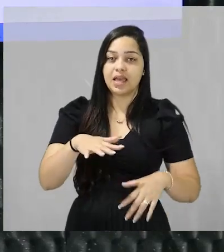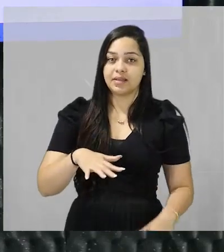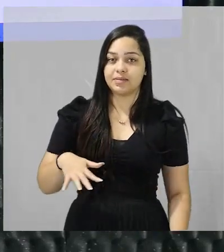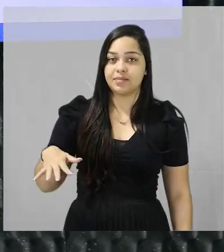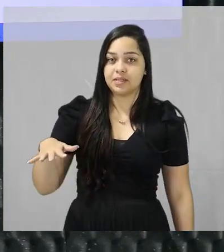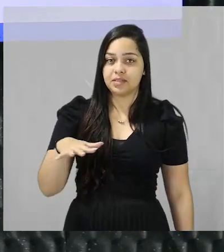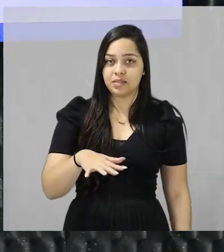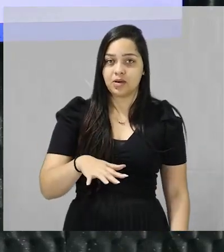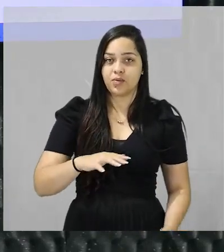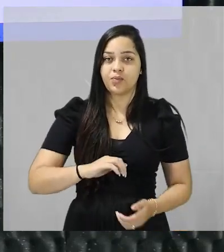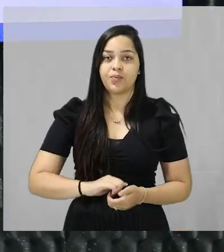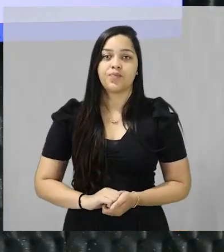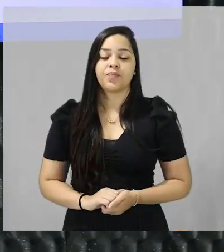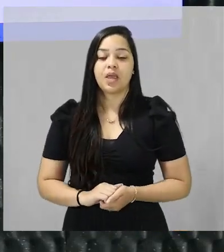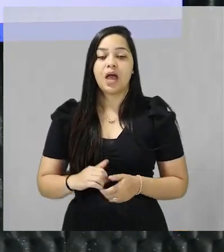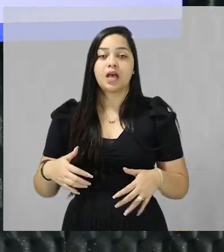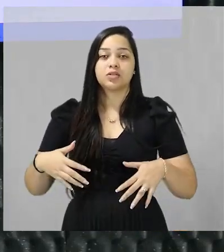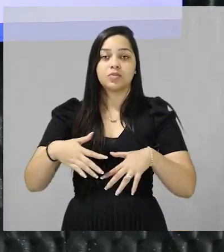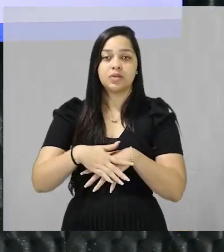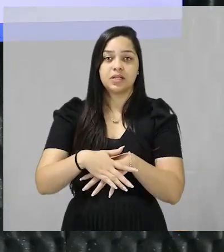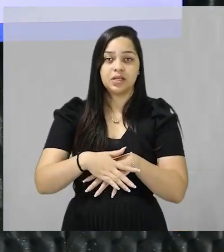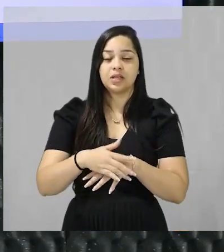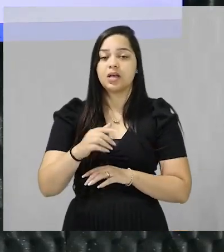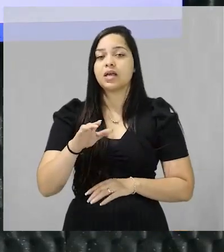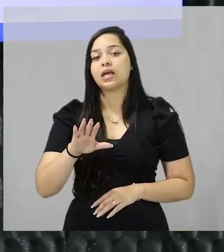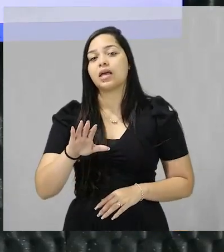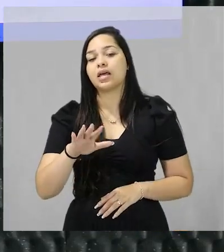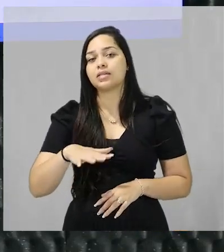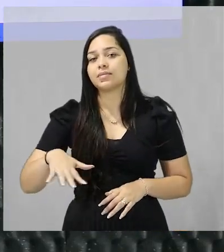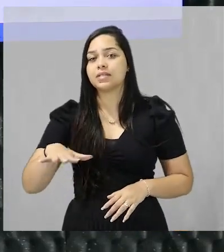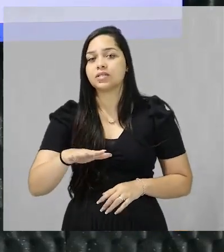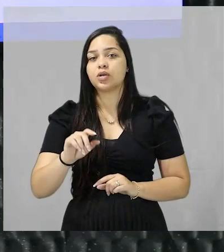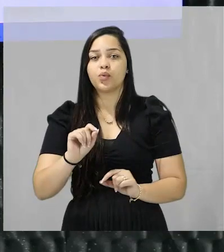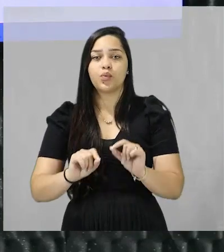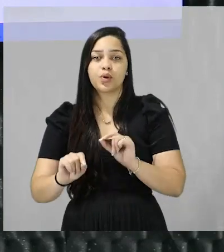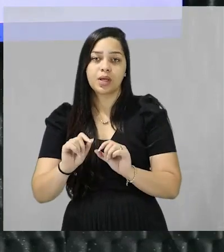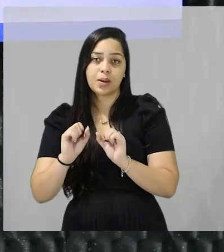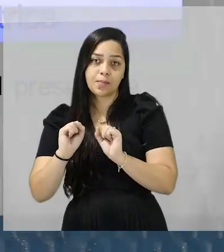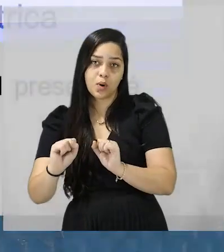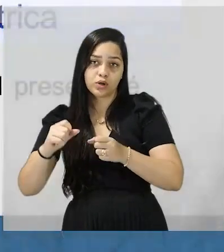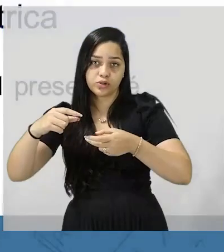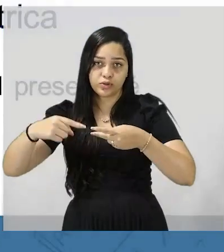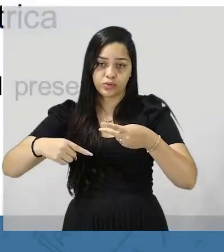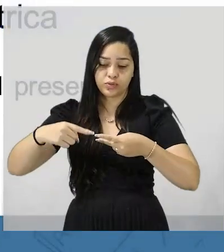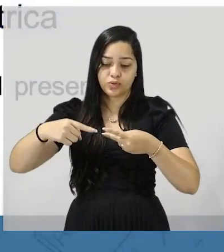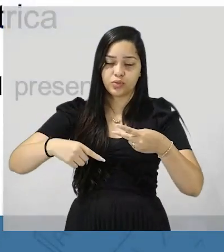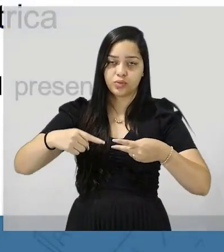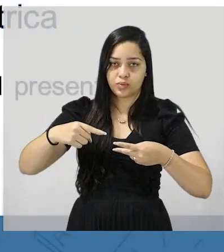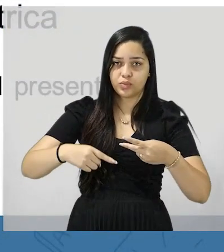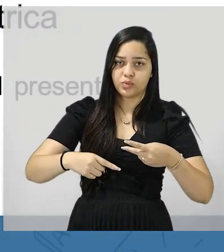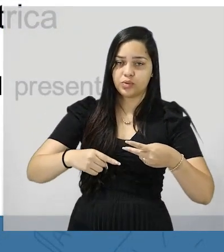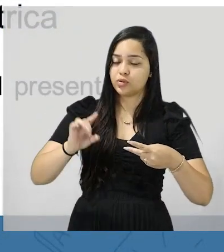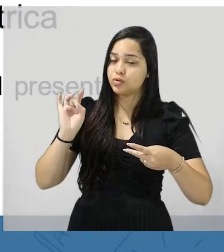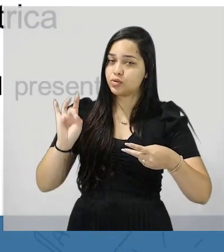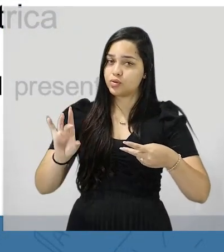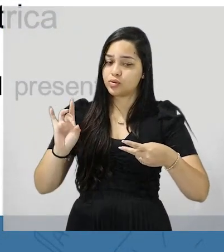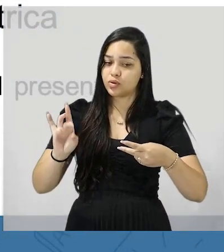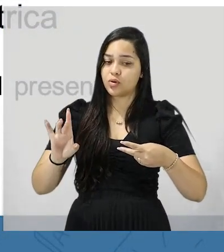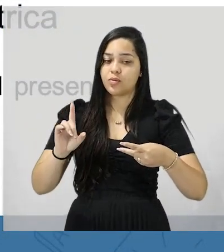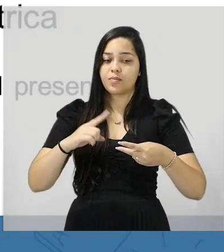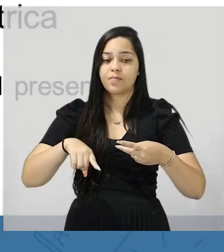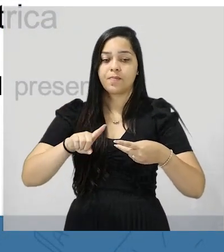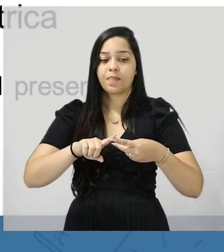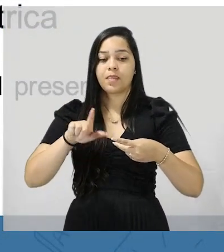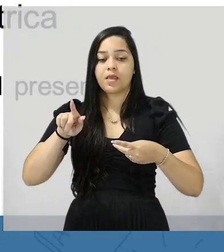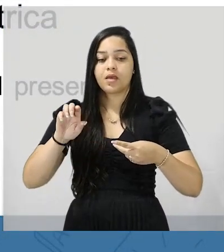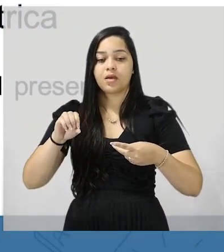espacial. A isomeria espacial, ela pode ser de 2 tipos, e 2 tipos apenas, ou